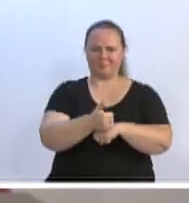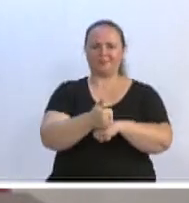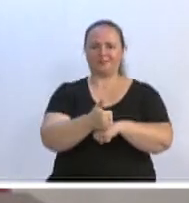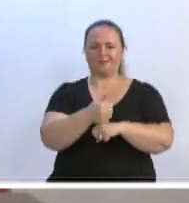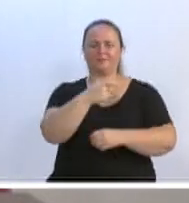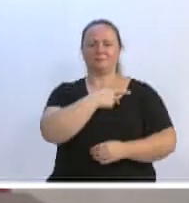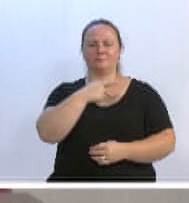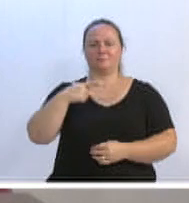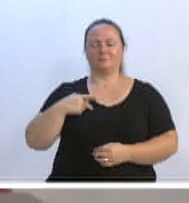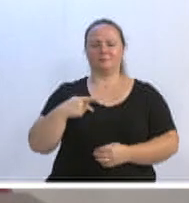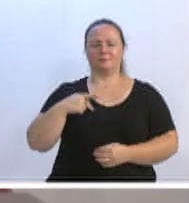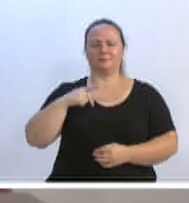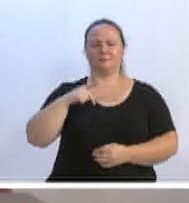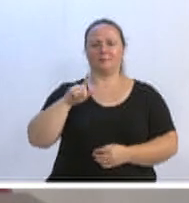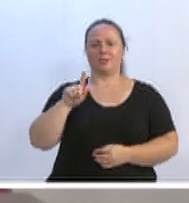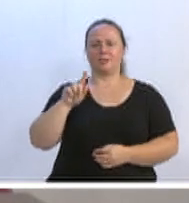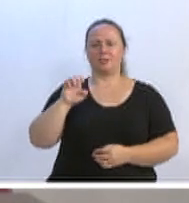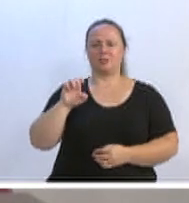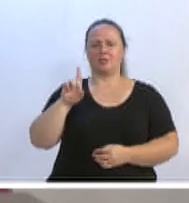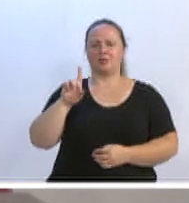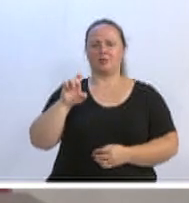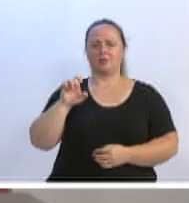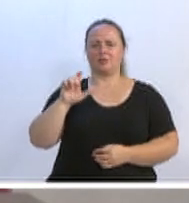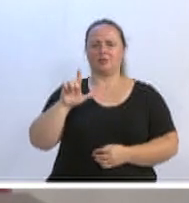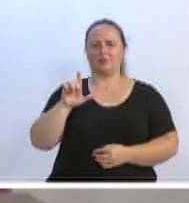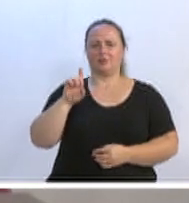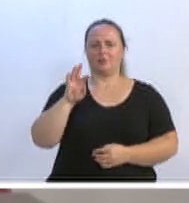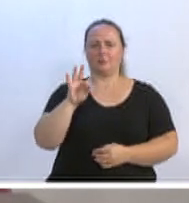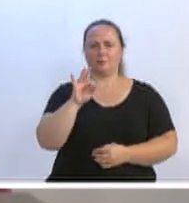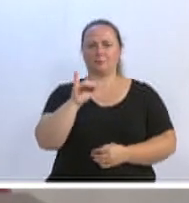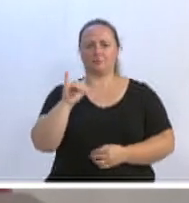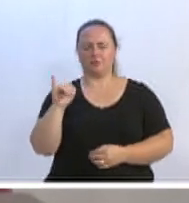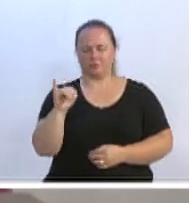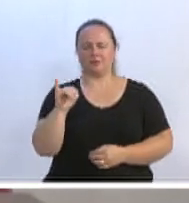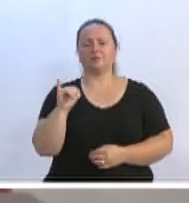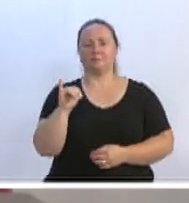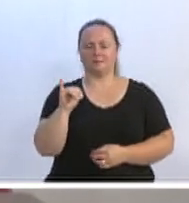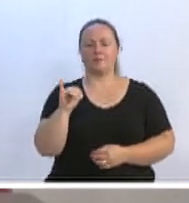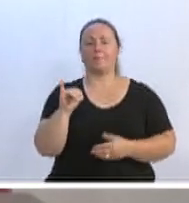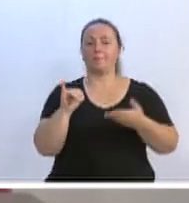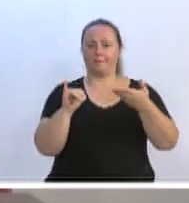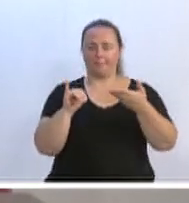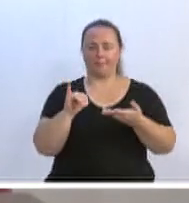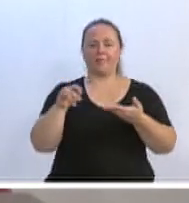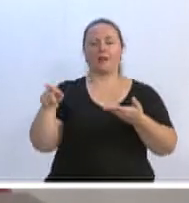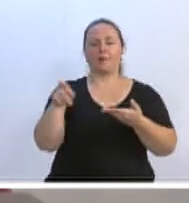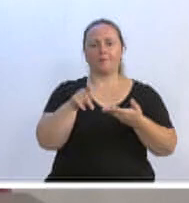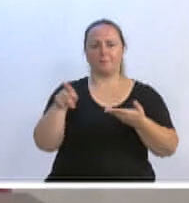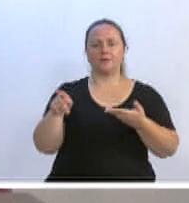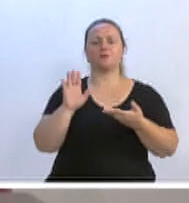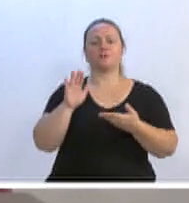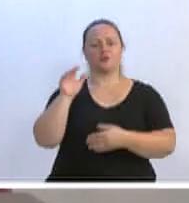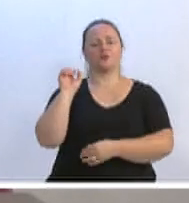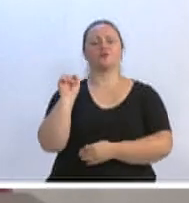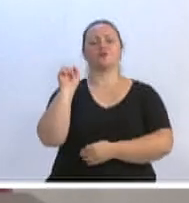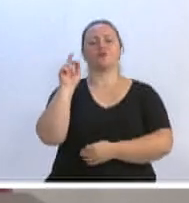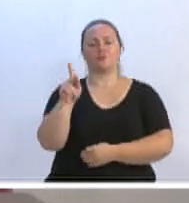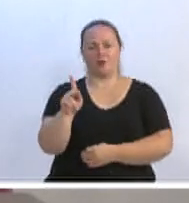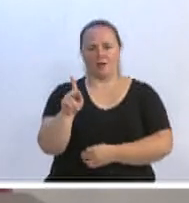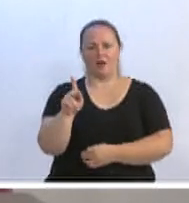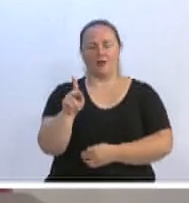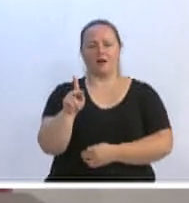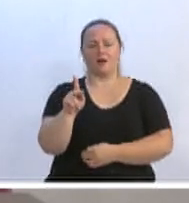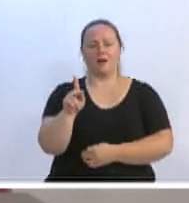pastor Gedeuti Victalino Teixeira Gueiros, professor aposentado da